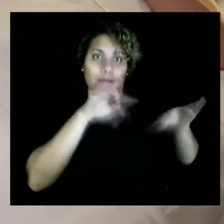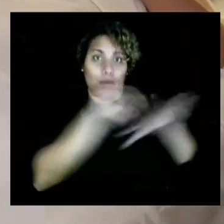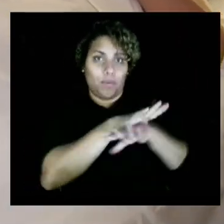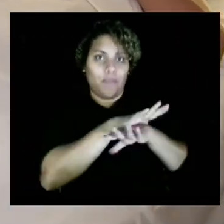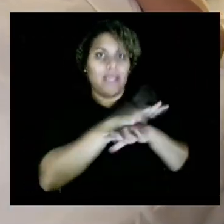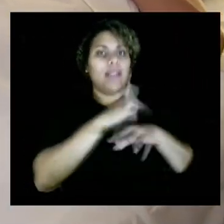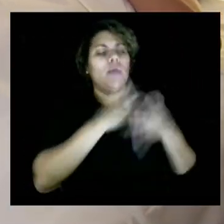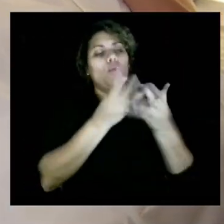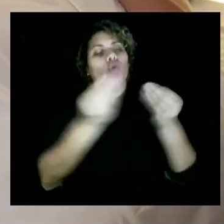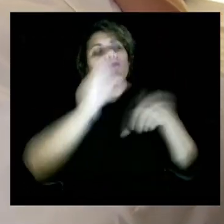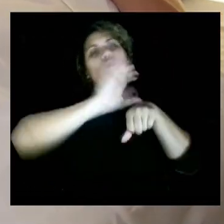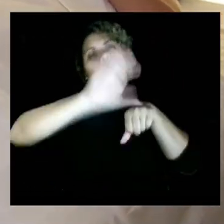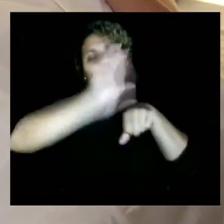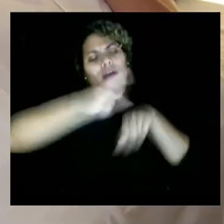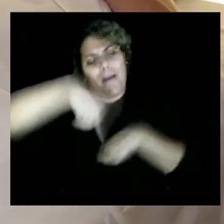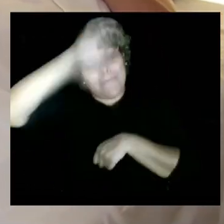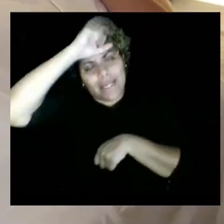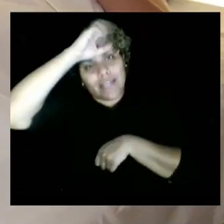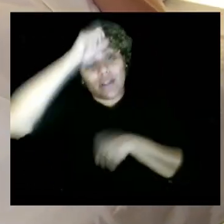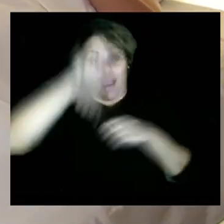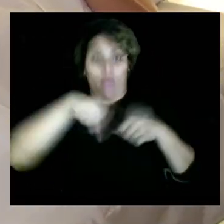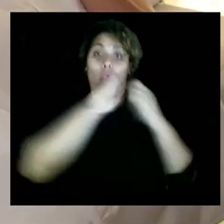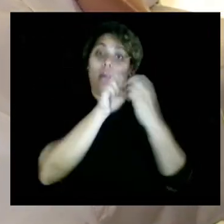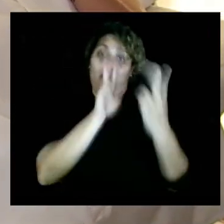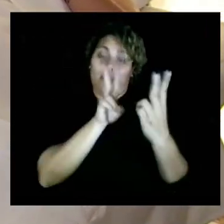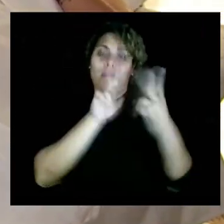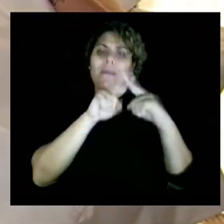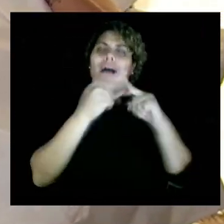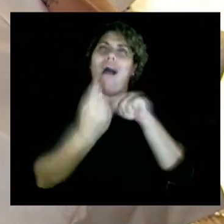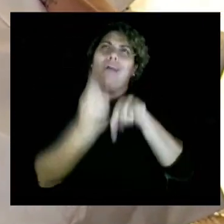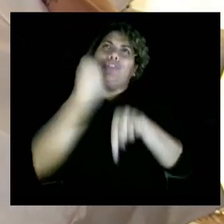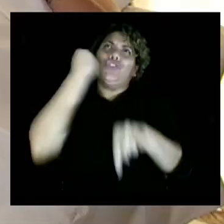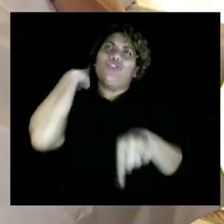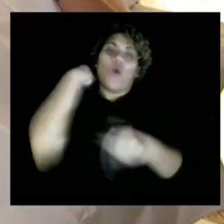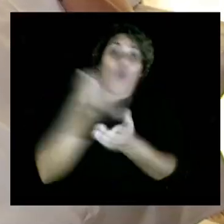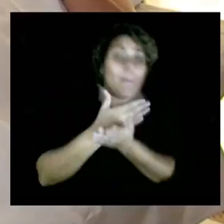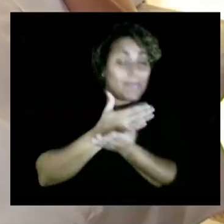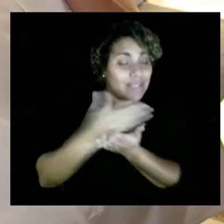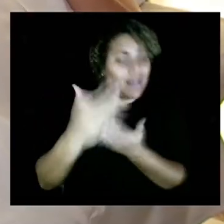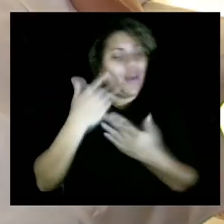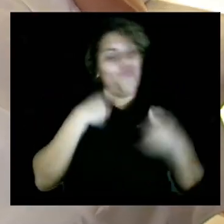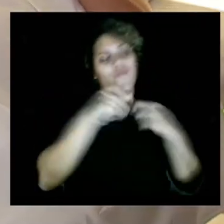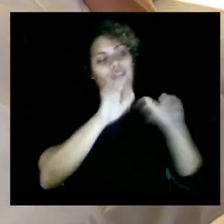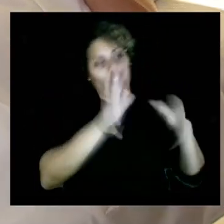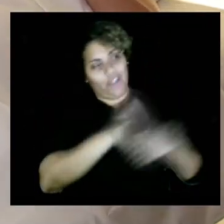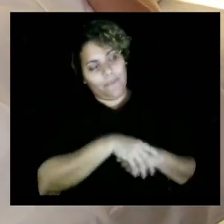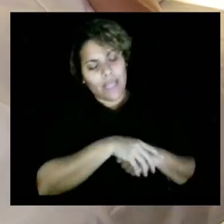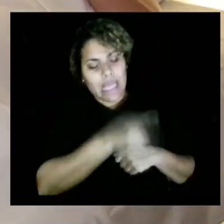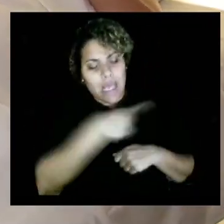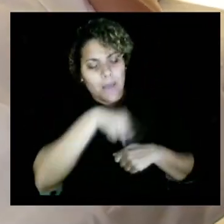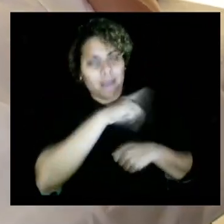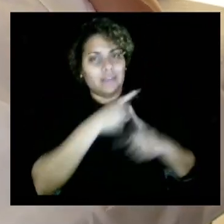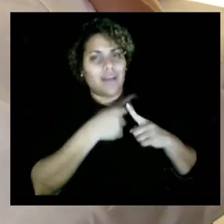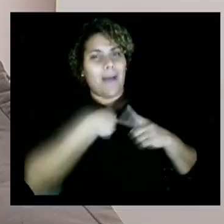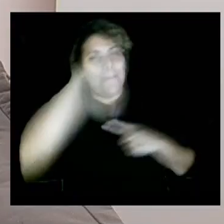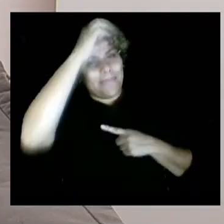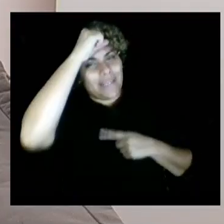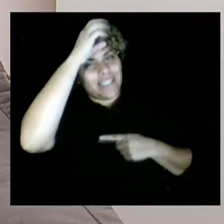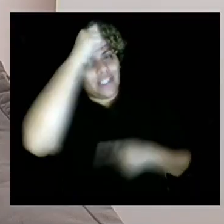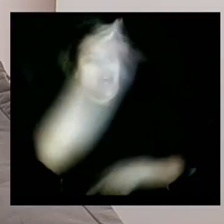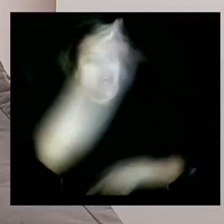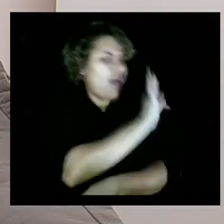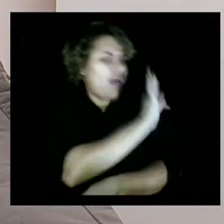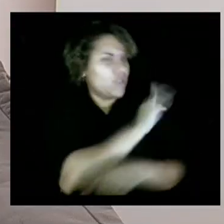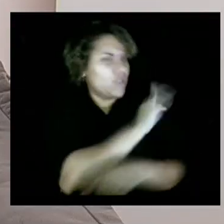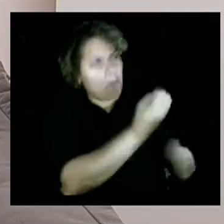online, mas foi desde o início que eu já tinha feito. Só que quando a gente aprende muita técnica, né, eu falo assim, a gente precisa fazer aquilo que a